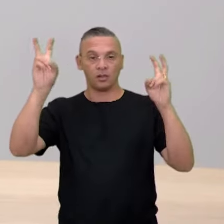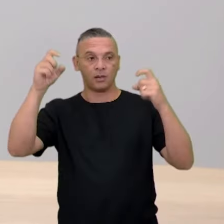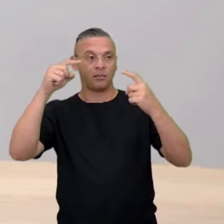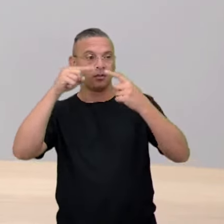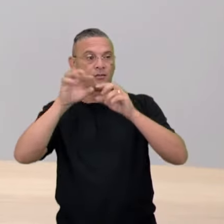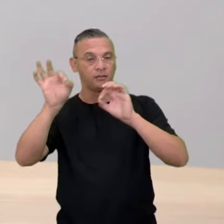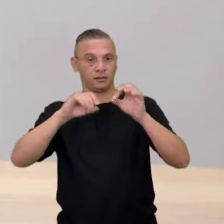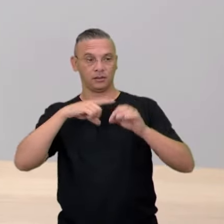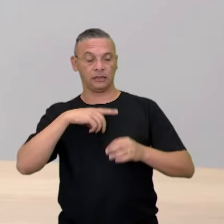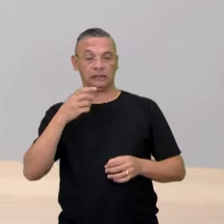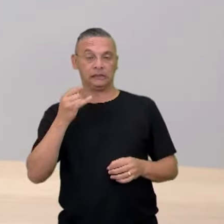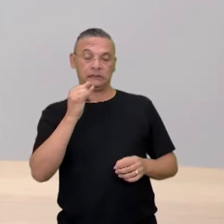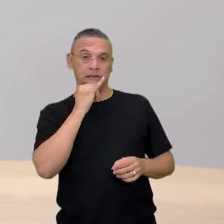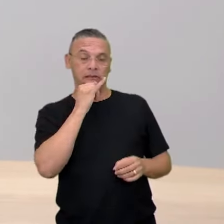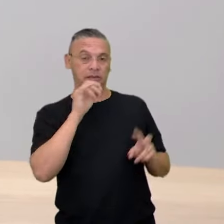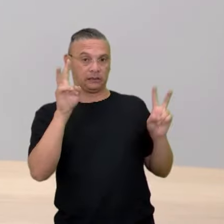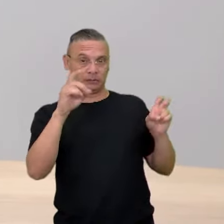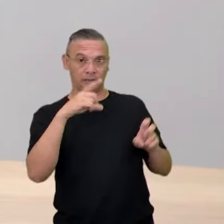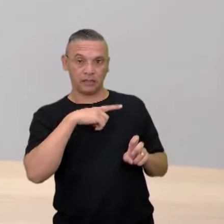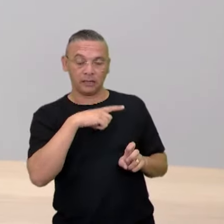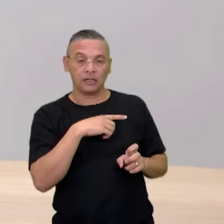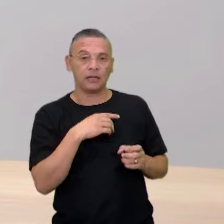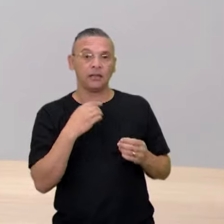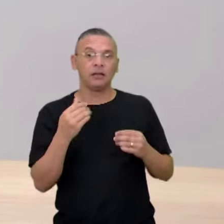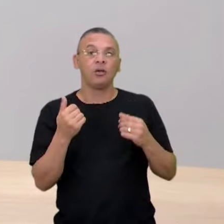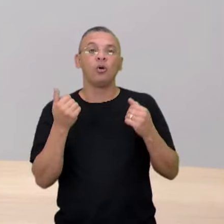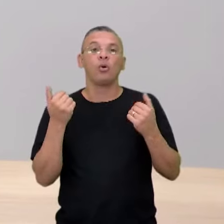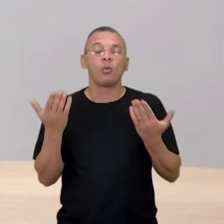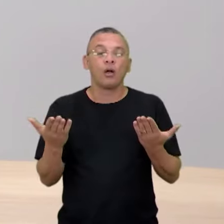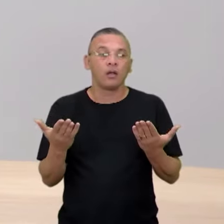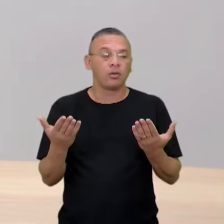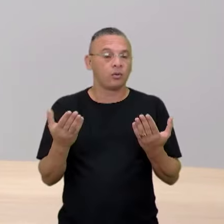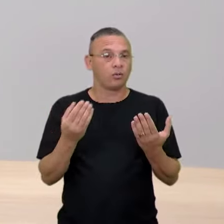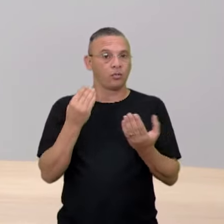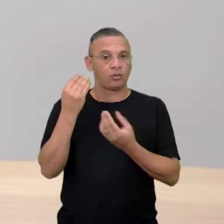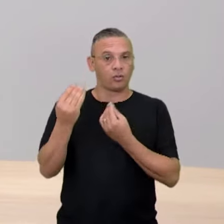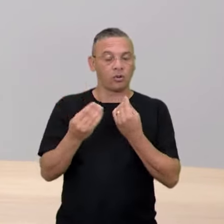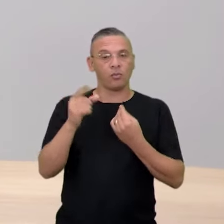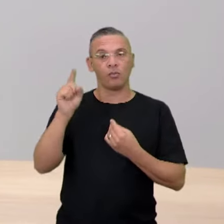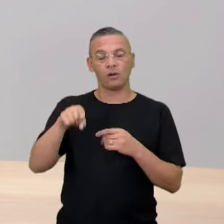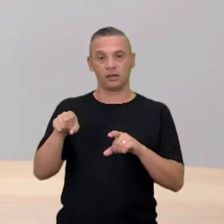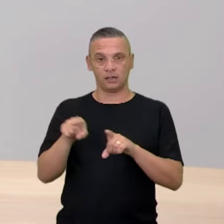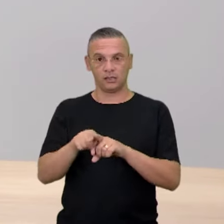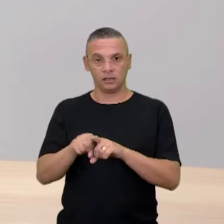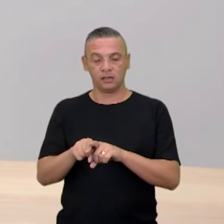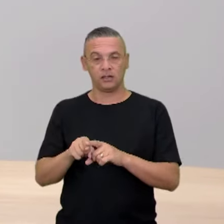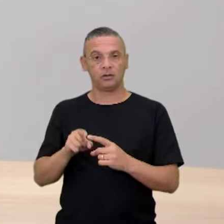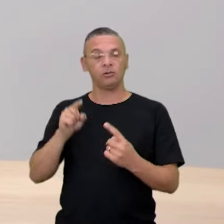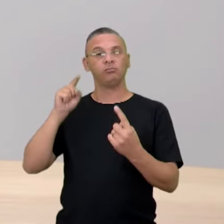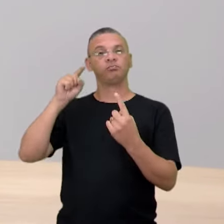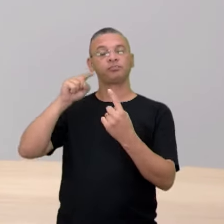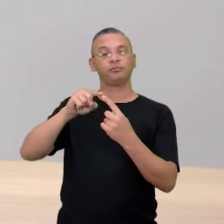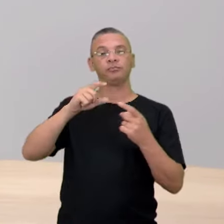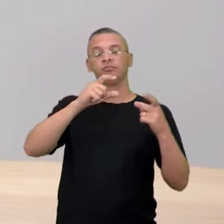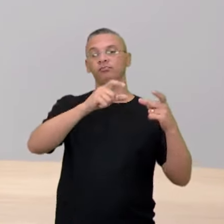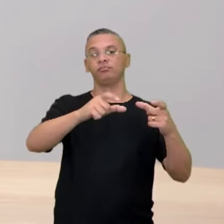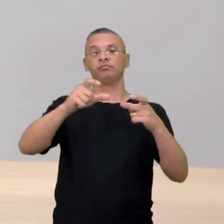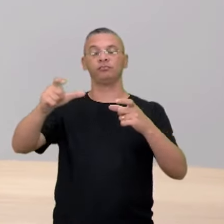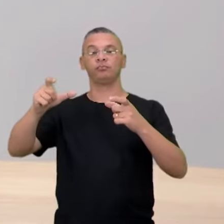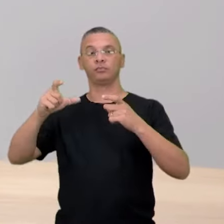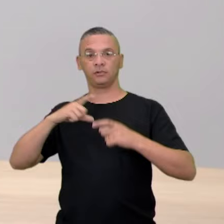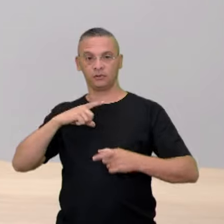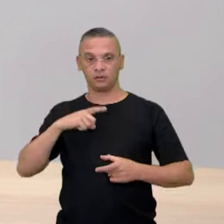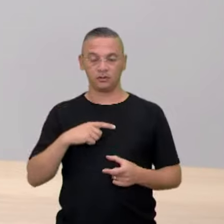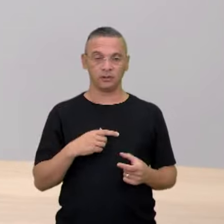abordados. Se eles são abordados, como são abordados, qual é o espaço que se dá,